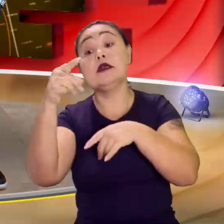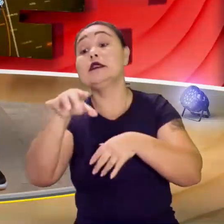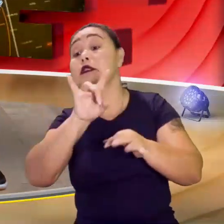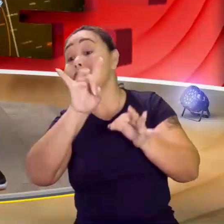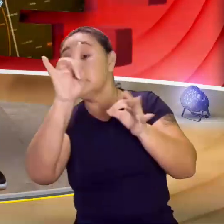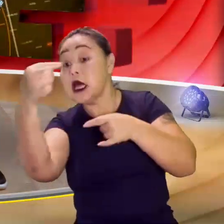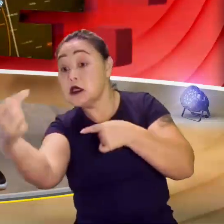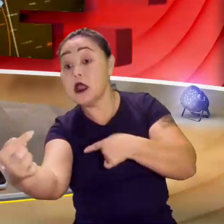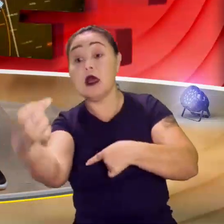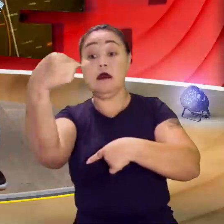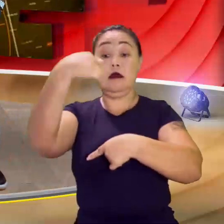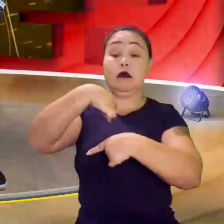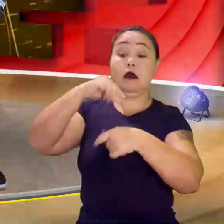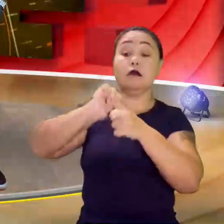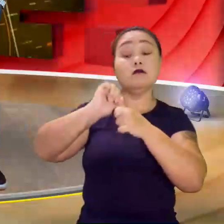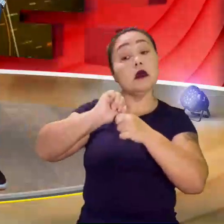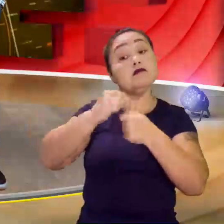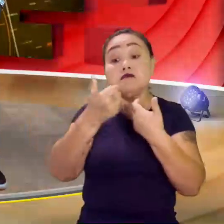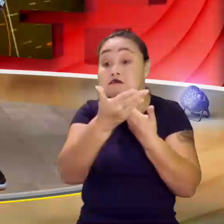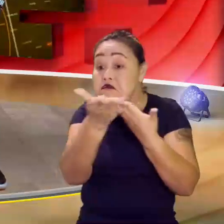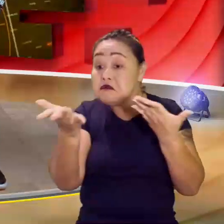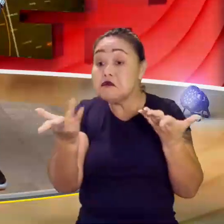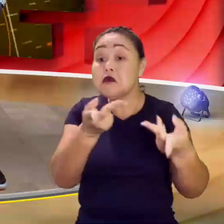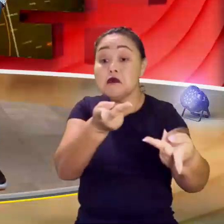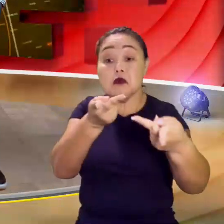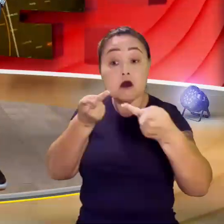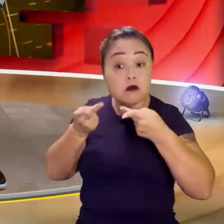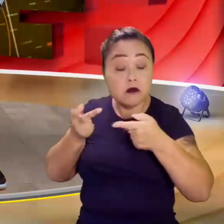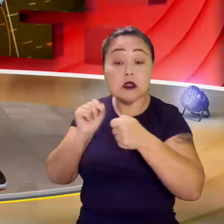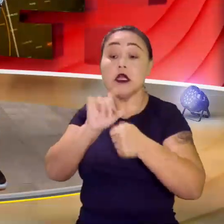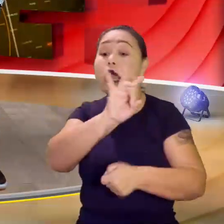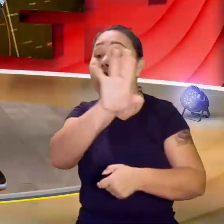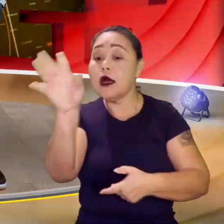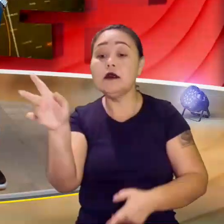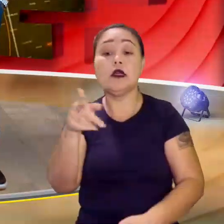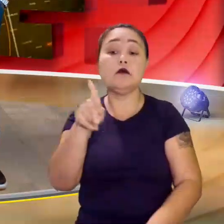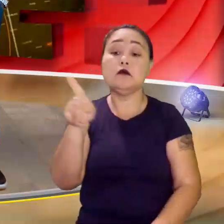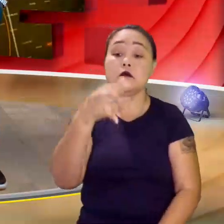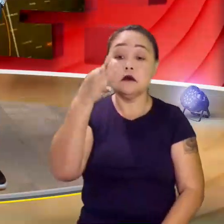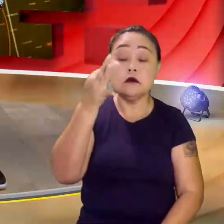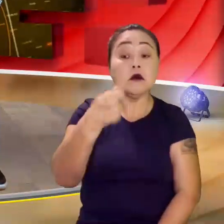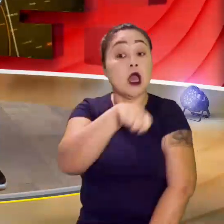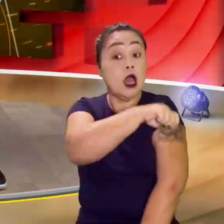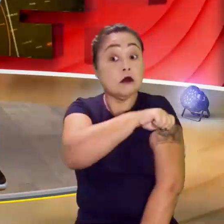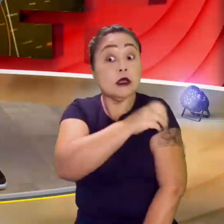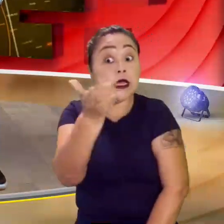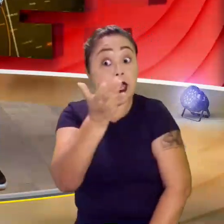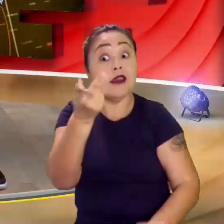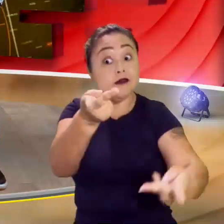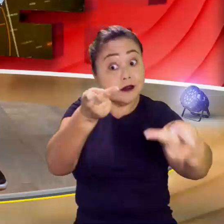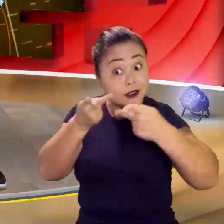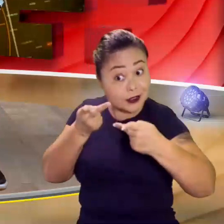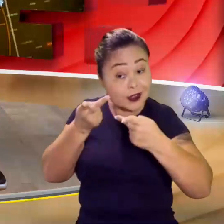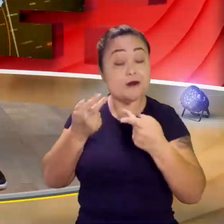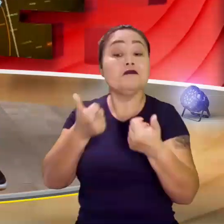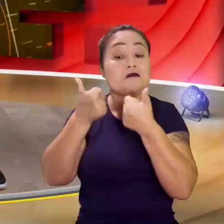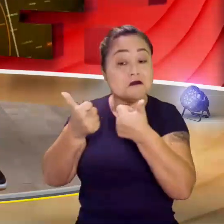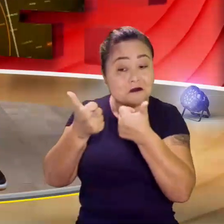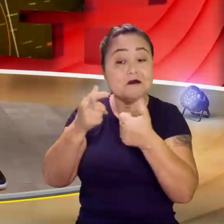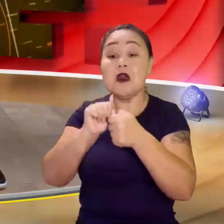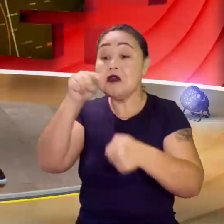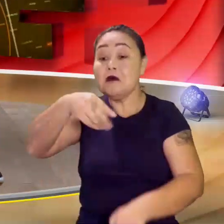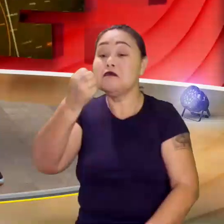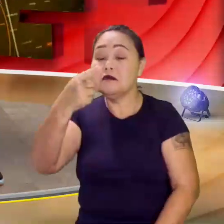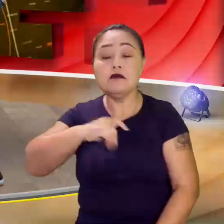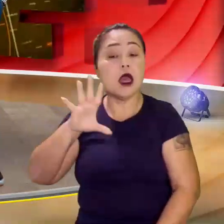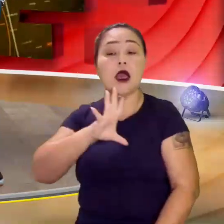lá, mas a gente também deixa o convite aí para cada professor presencial, aos alunos que quiserem nos visitar, vale a pena, não vale? Vale a pena, com certeza, muito bom.